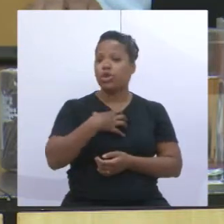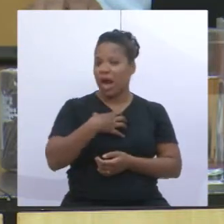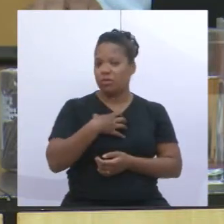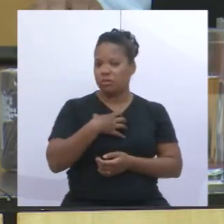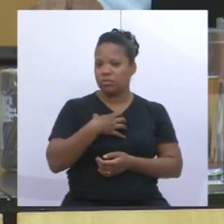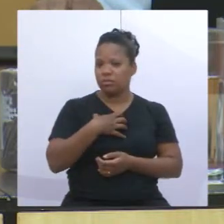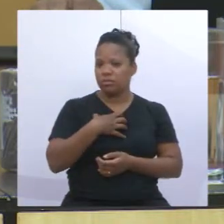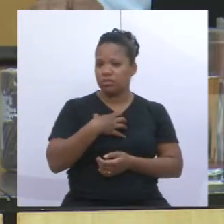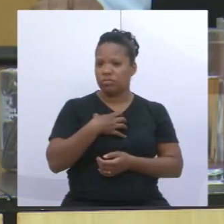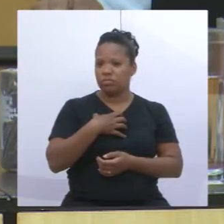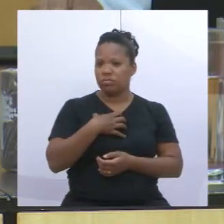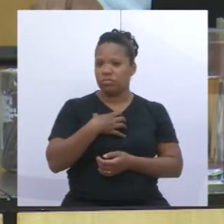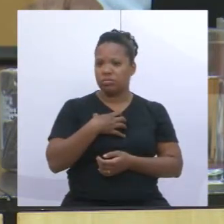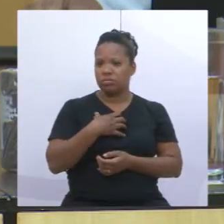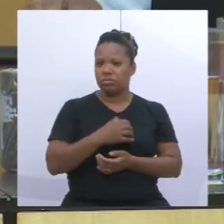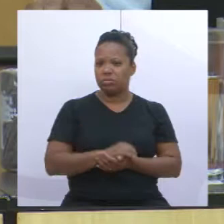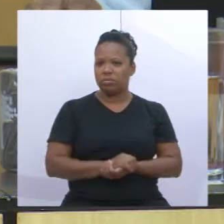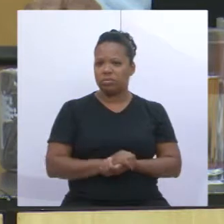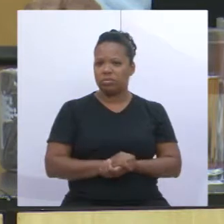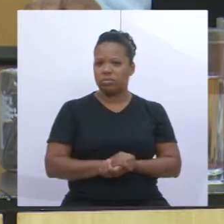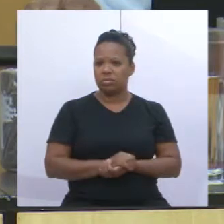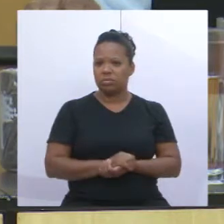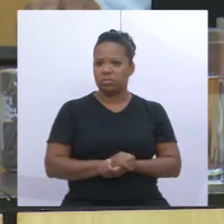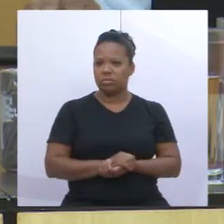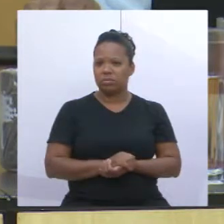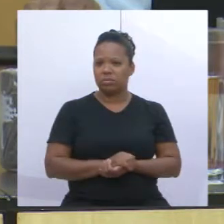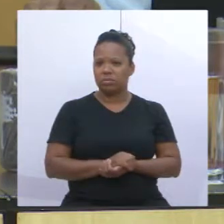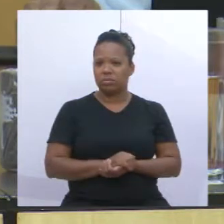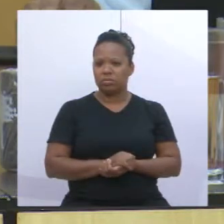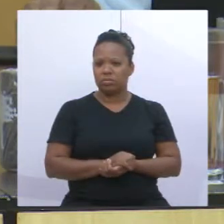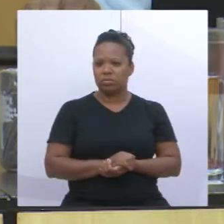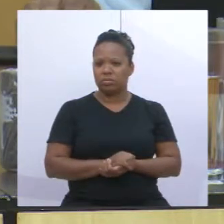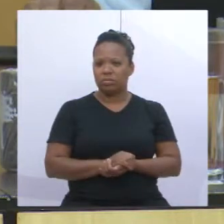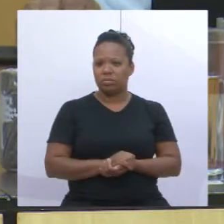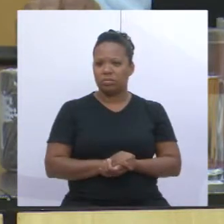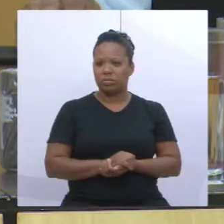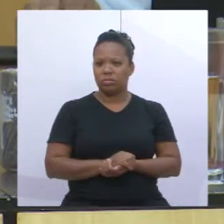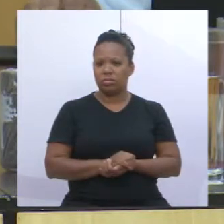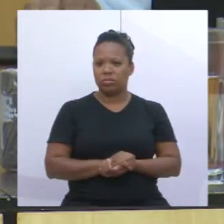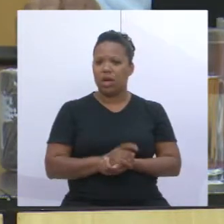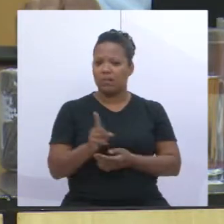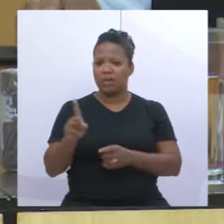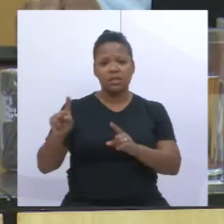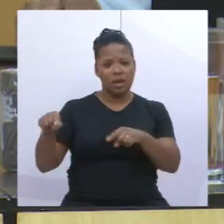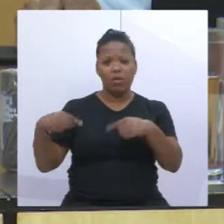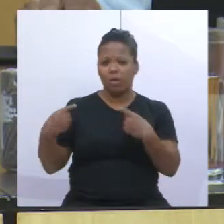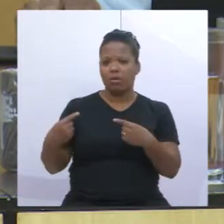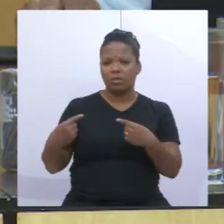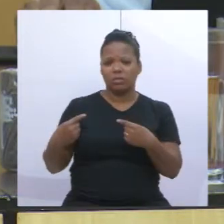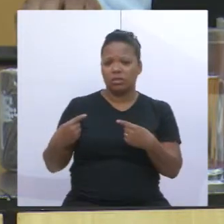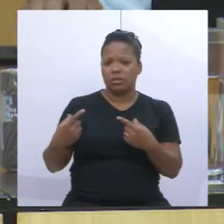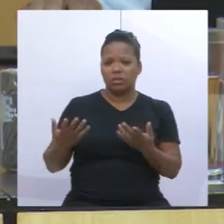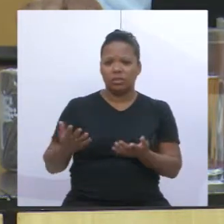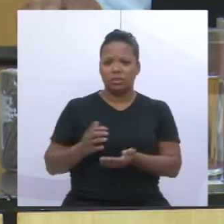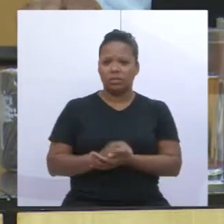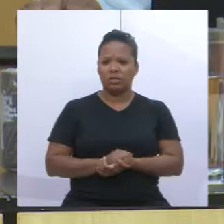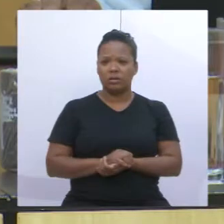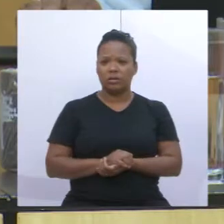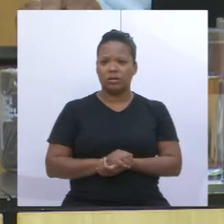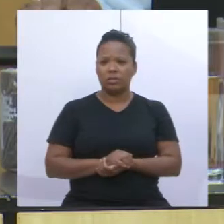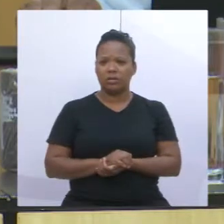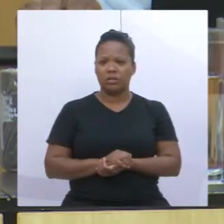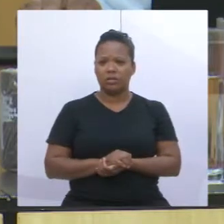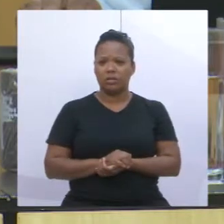Certo? Não tem condições de você conversar desse jeito. Sabe o que é? Ser oposição é muito fácil, não é? Agora, aqui quem está falando é